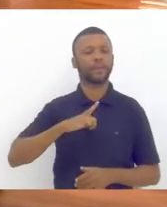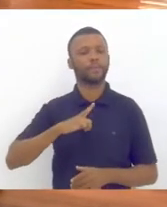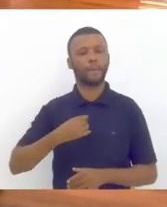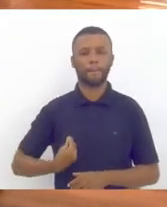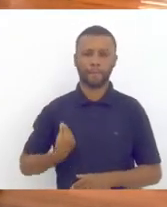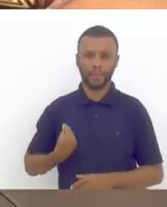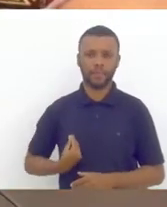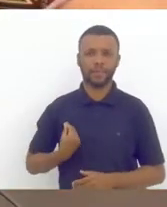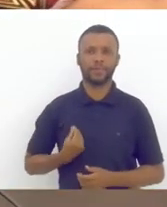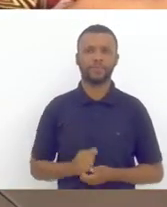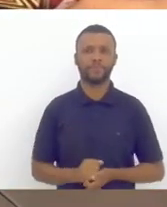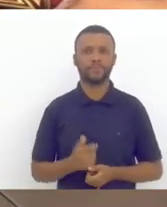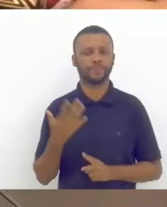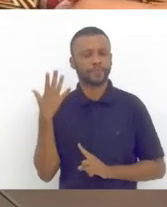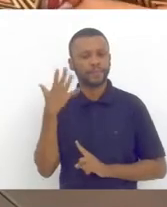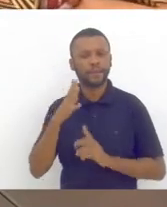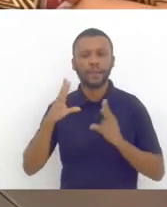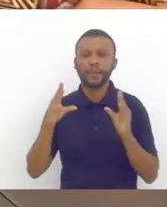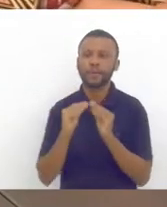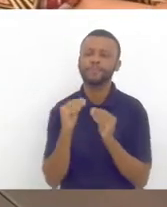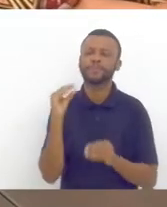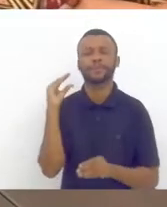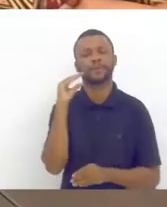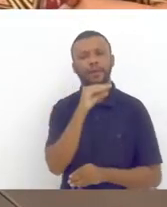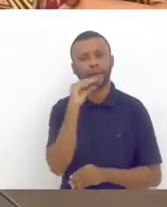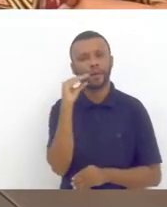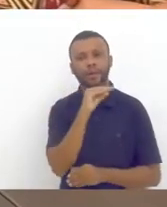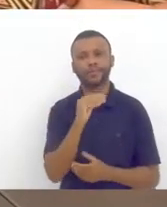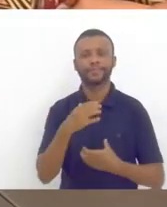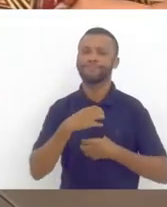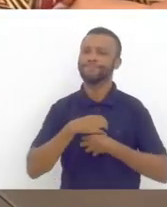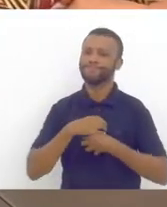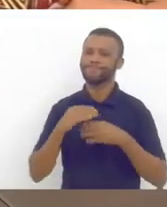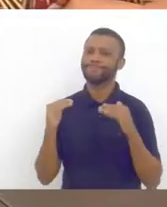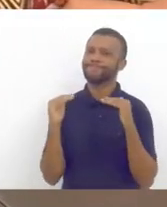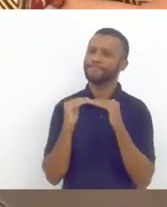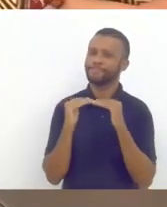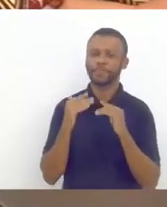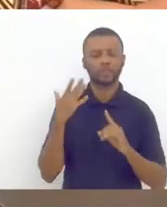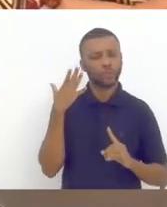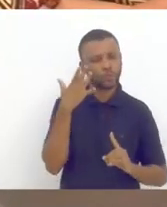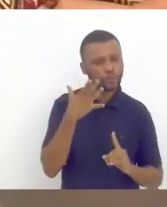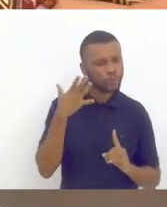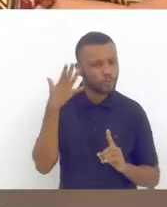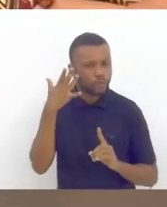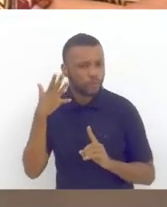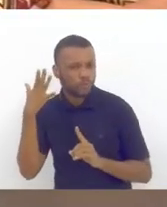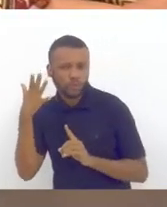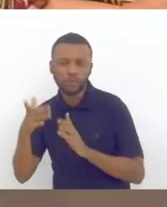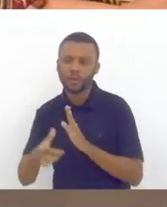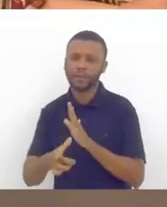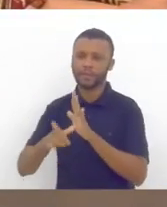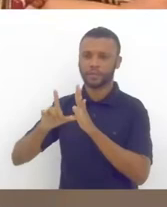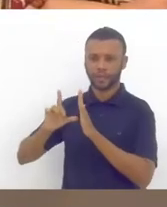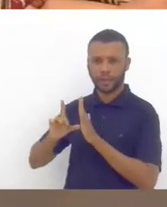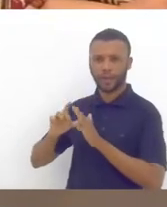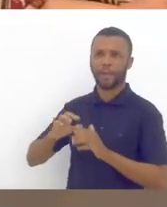A minha fala é muito breve, eu me senti contemplada em muitas falas, né, que me precederam.